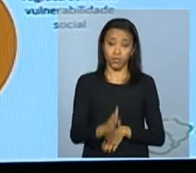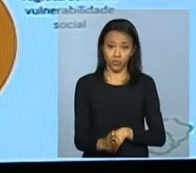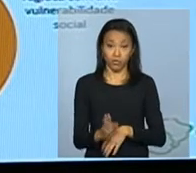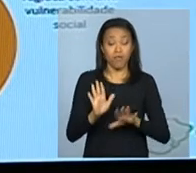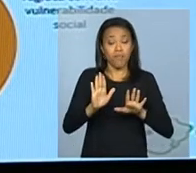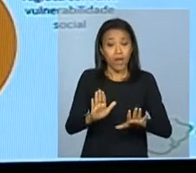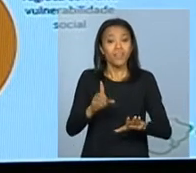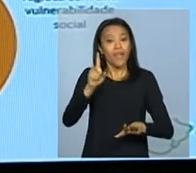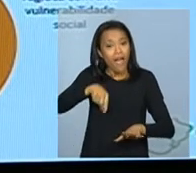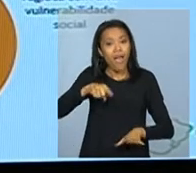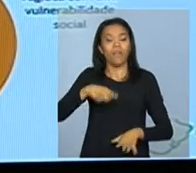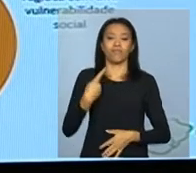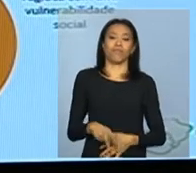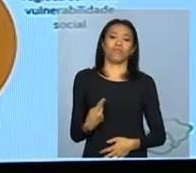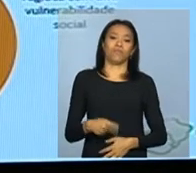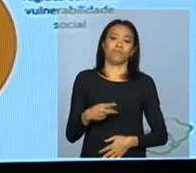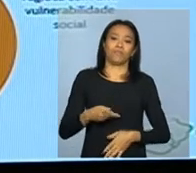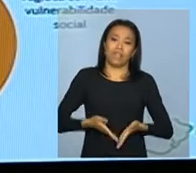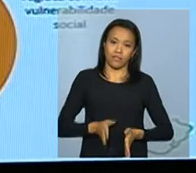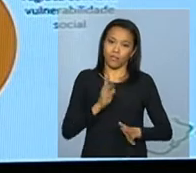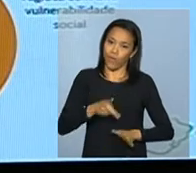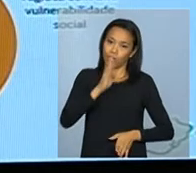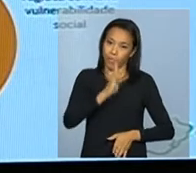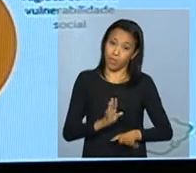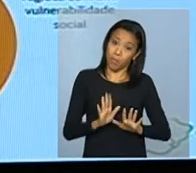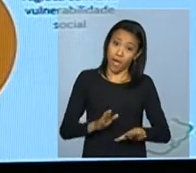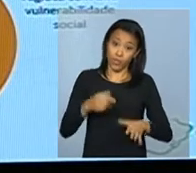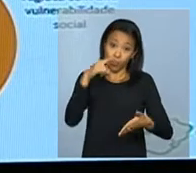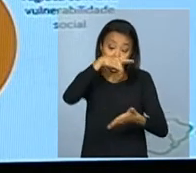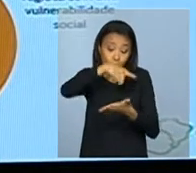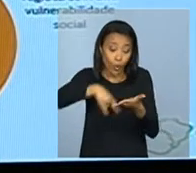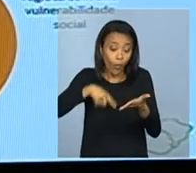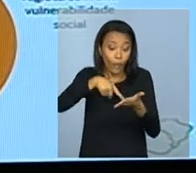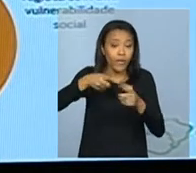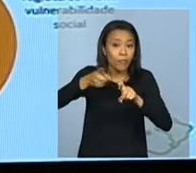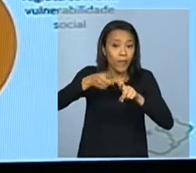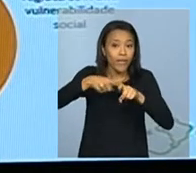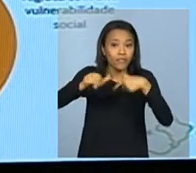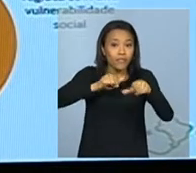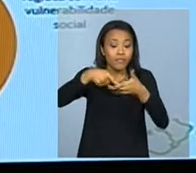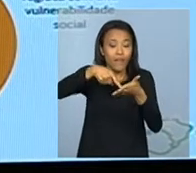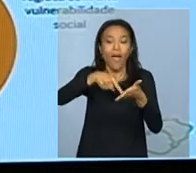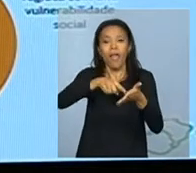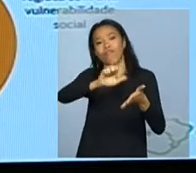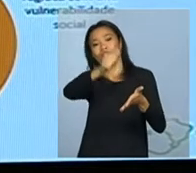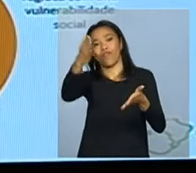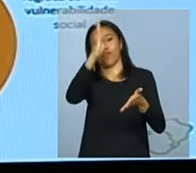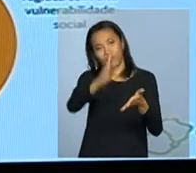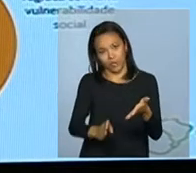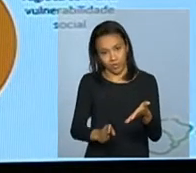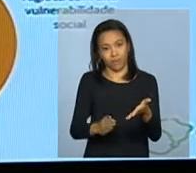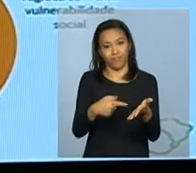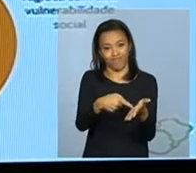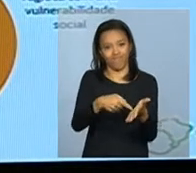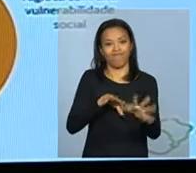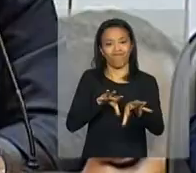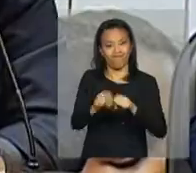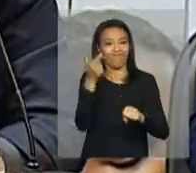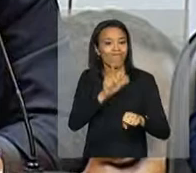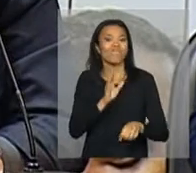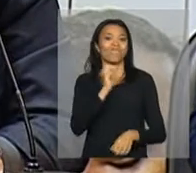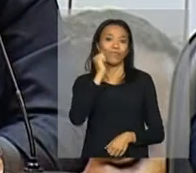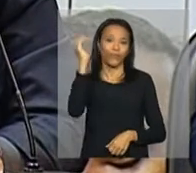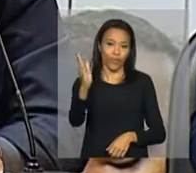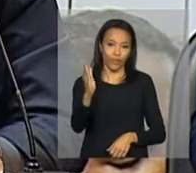tem nacionalidade brasileira mas perante o registro profissional o registro ncional dele era fora do Brasil pela sua formação e todos